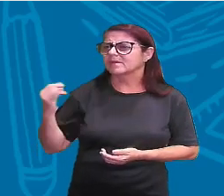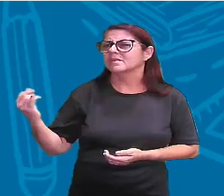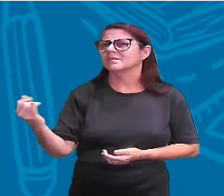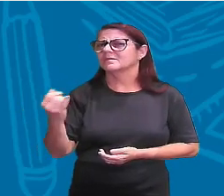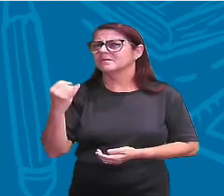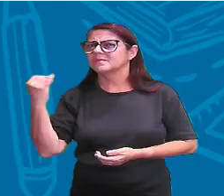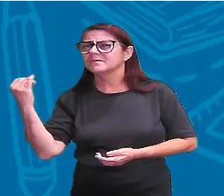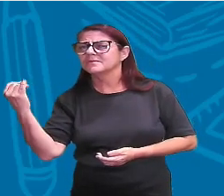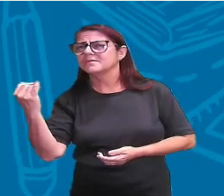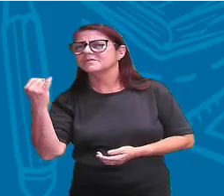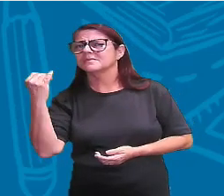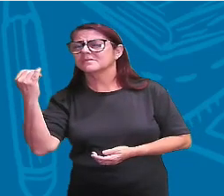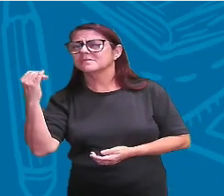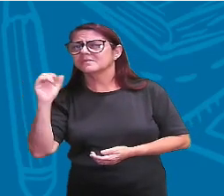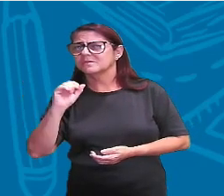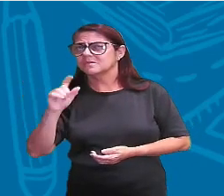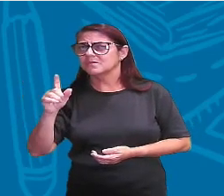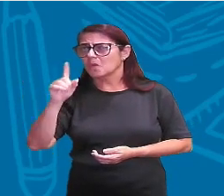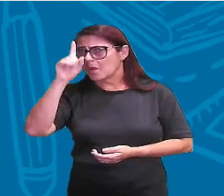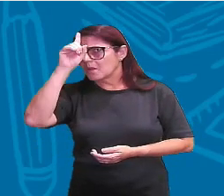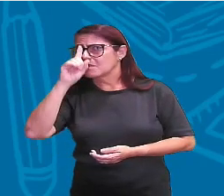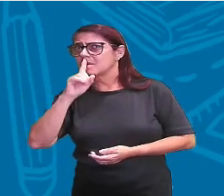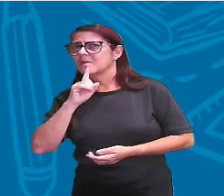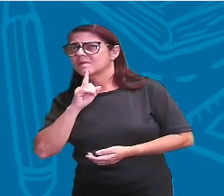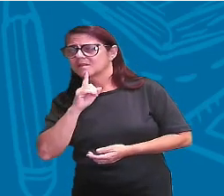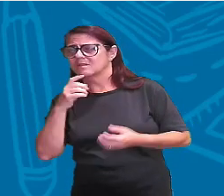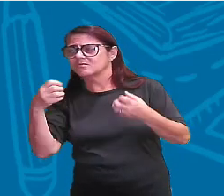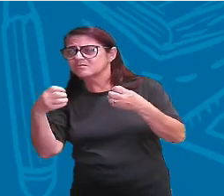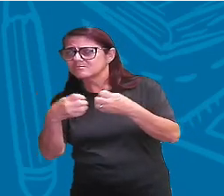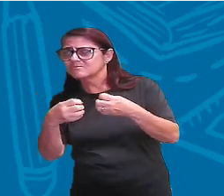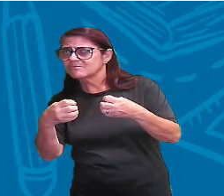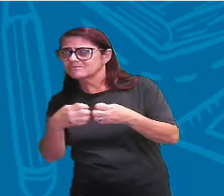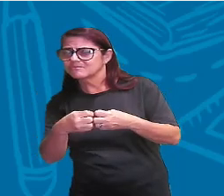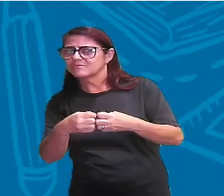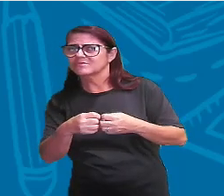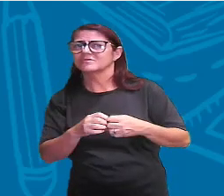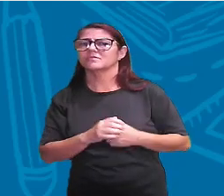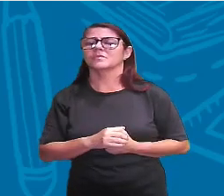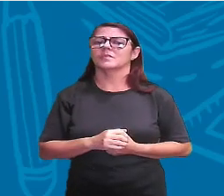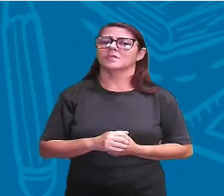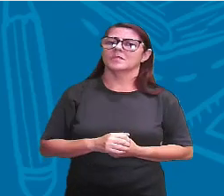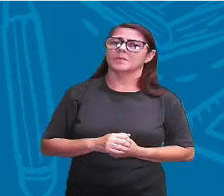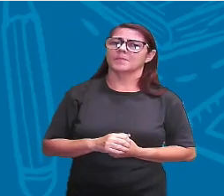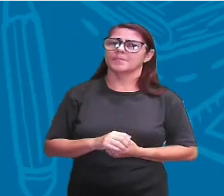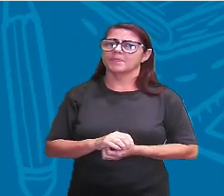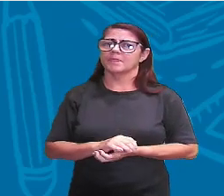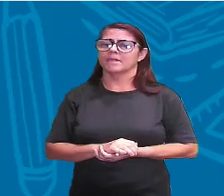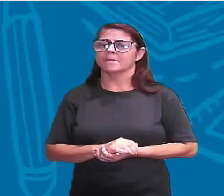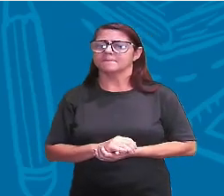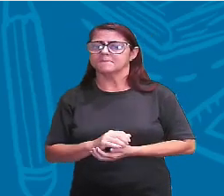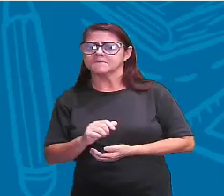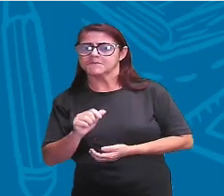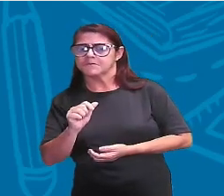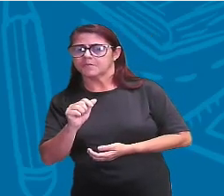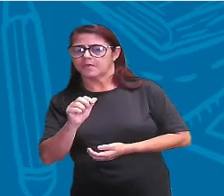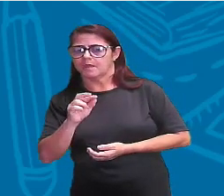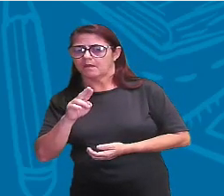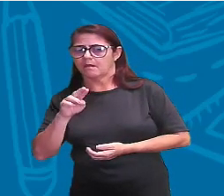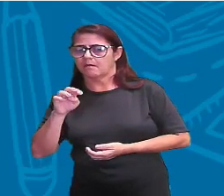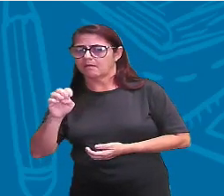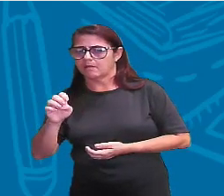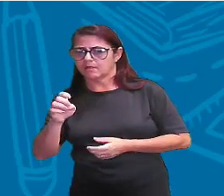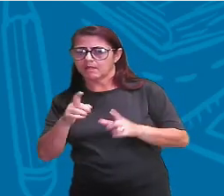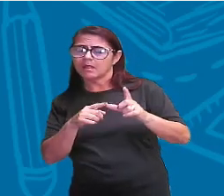importante, que note que o I, o primeiro lá de cima, está sempre escrito com o quê? Com